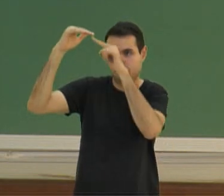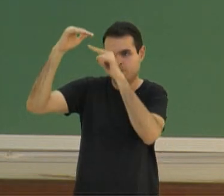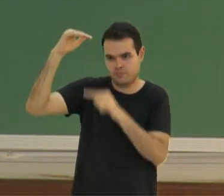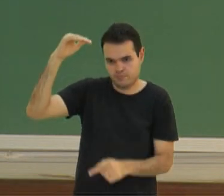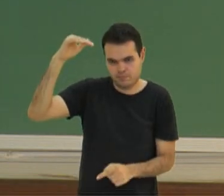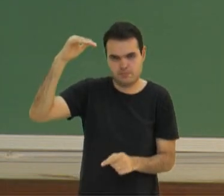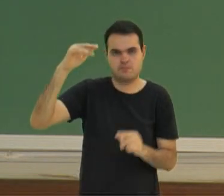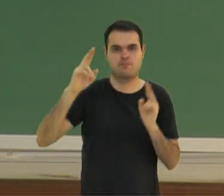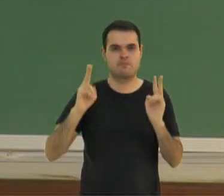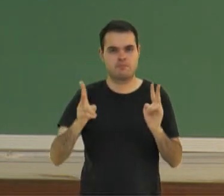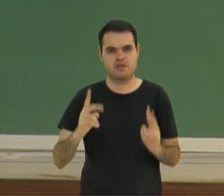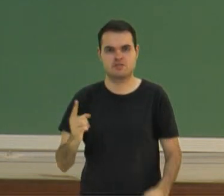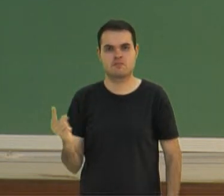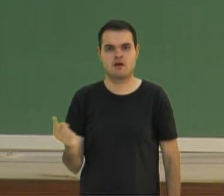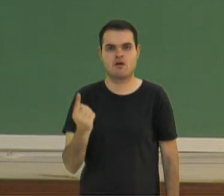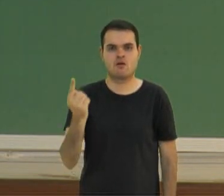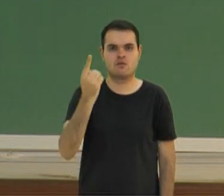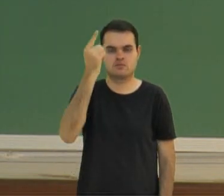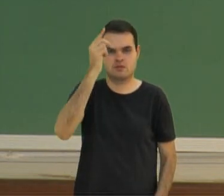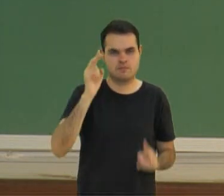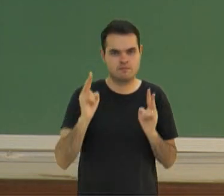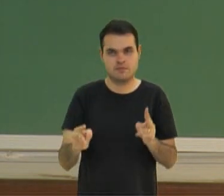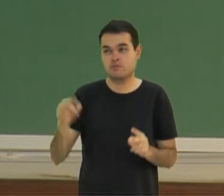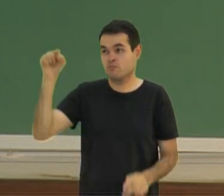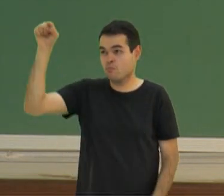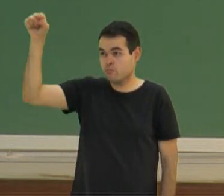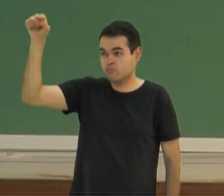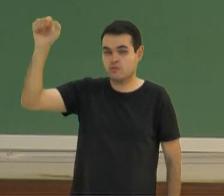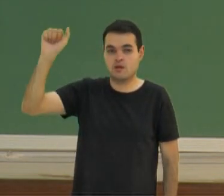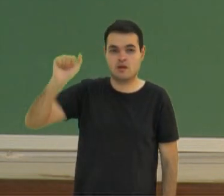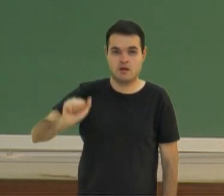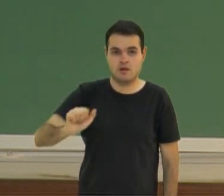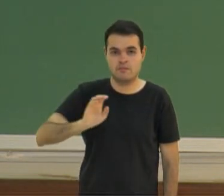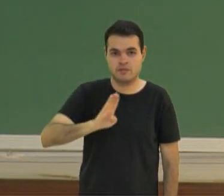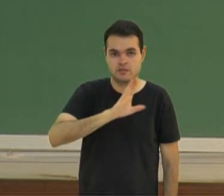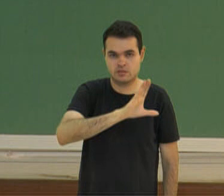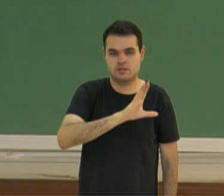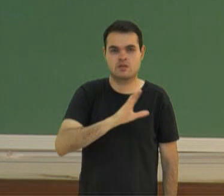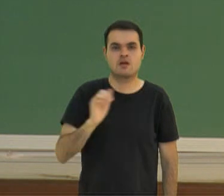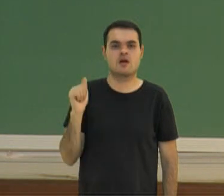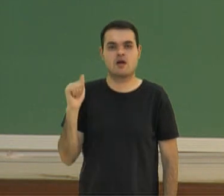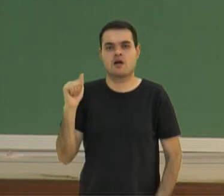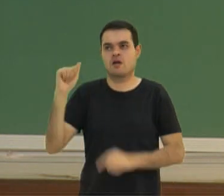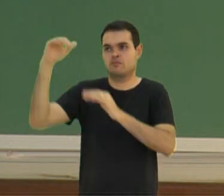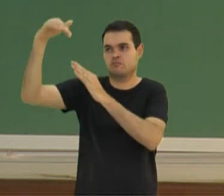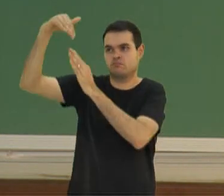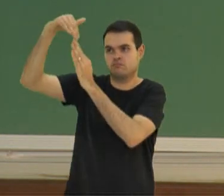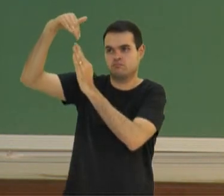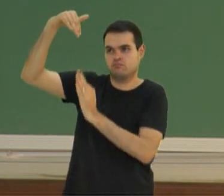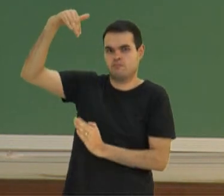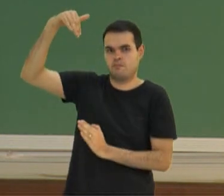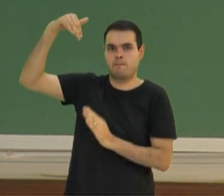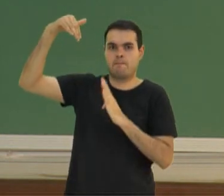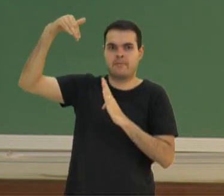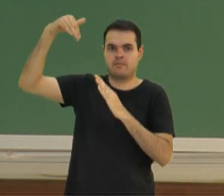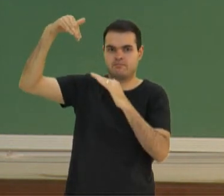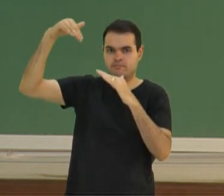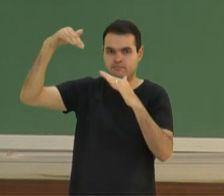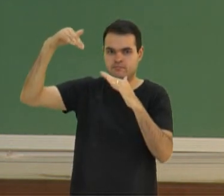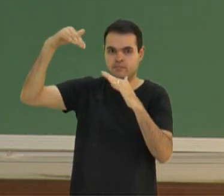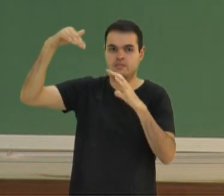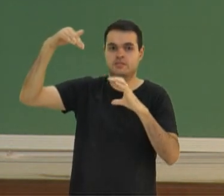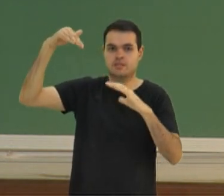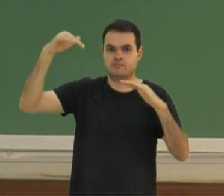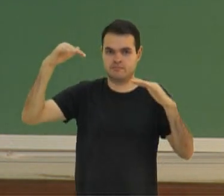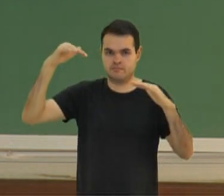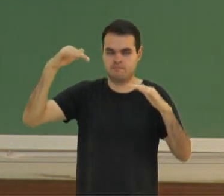eles estão partindo do mesmo ponto praticamente, A, B e C, né? Lembrando que o A é mais íngreme, o B intermediário e o C é menos íngreme,